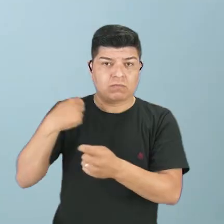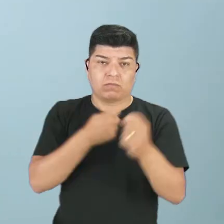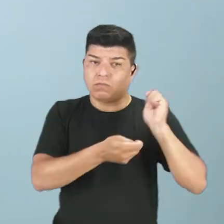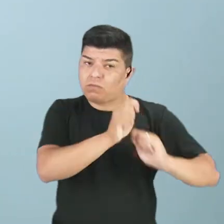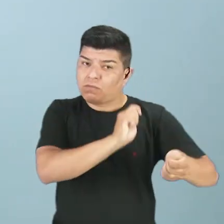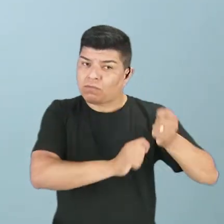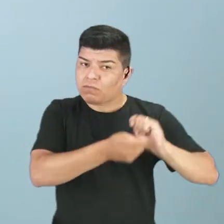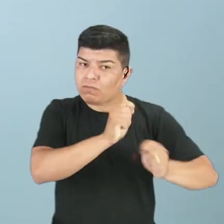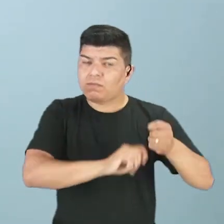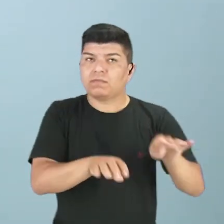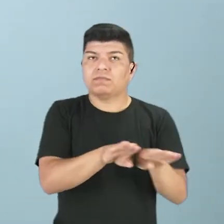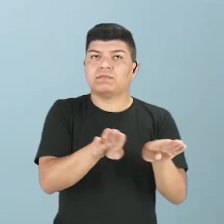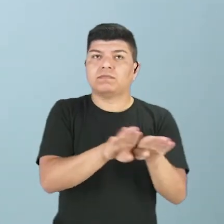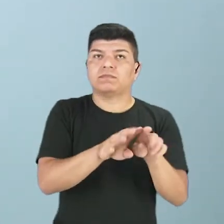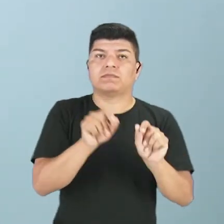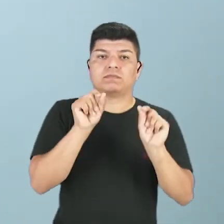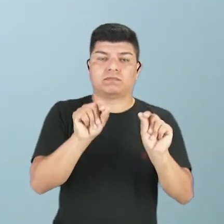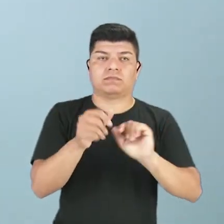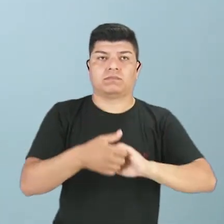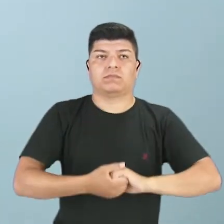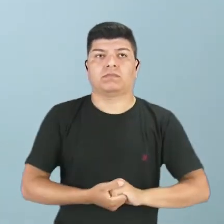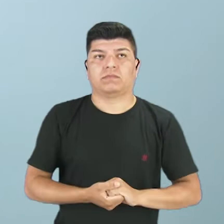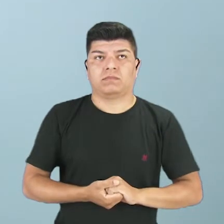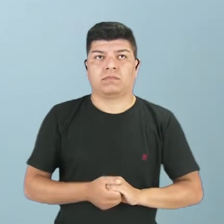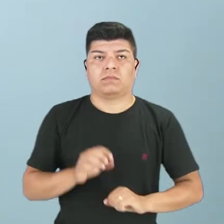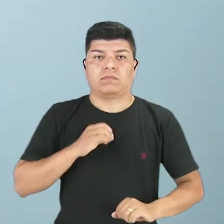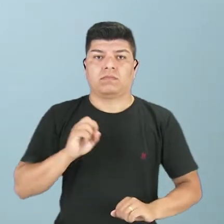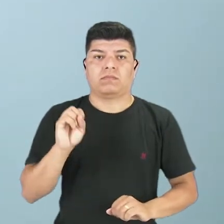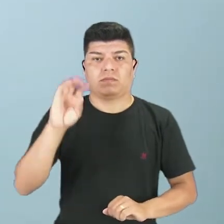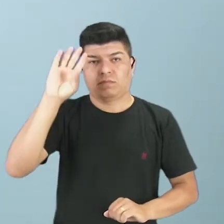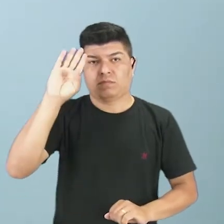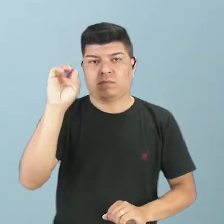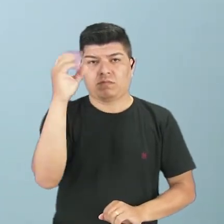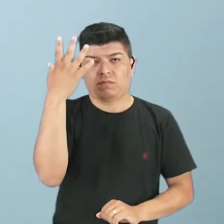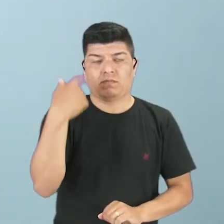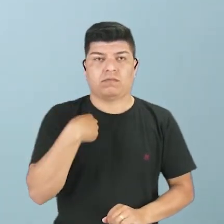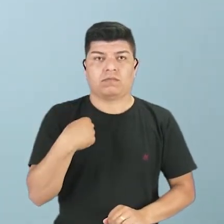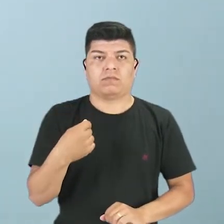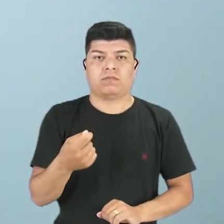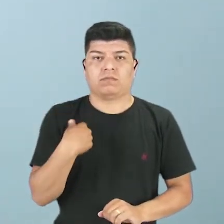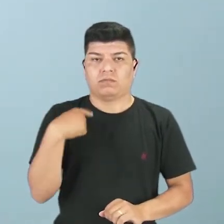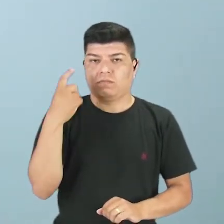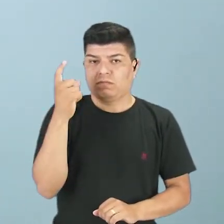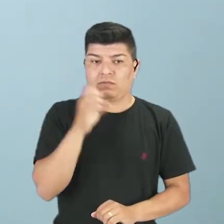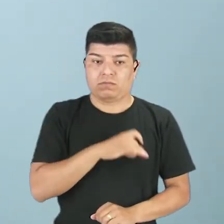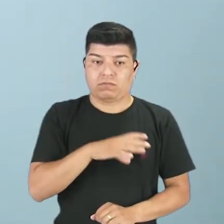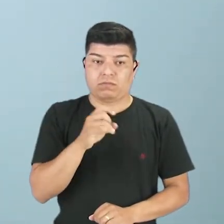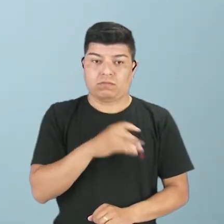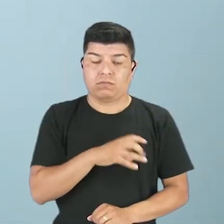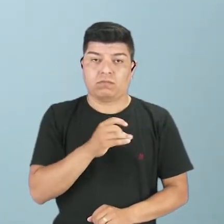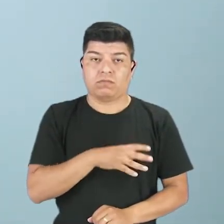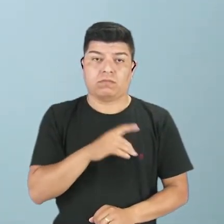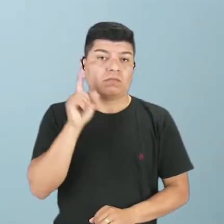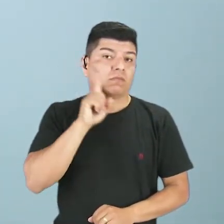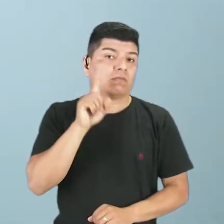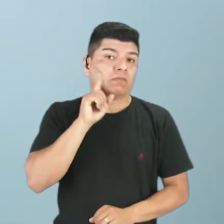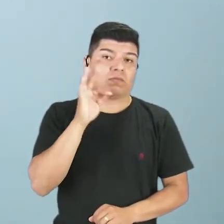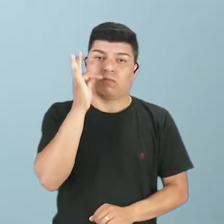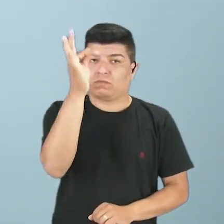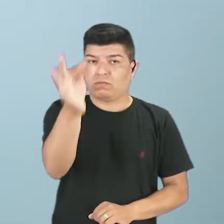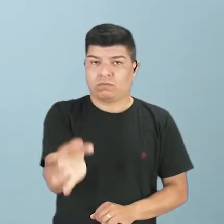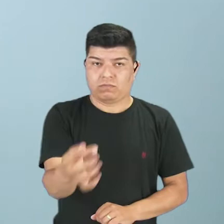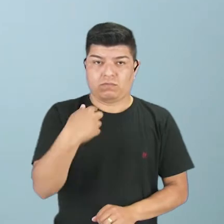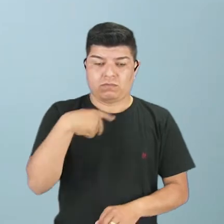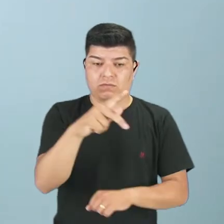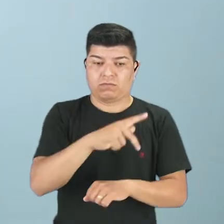aí, porque essa situação causava um temor para os Estados Unidos de que futuramente